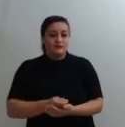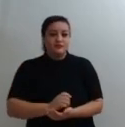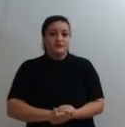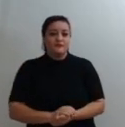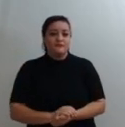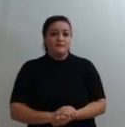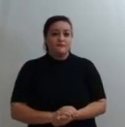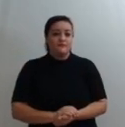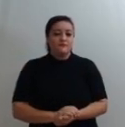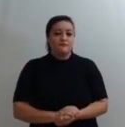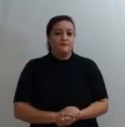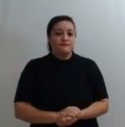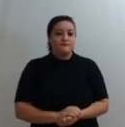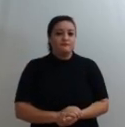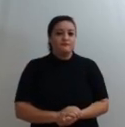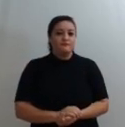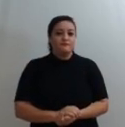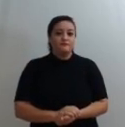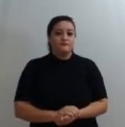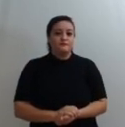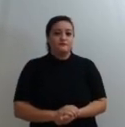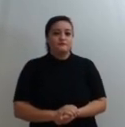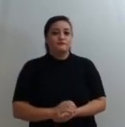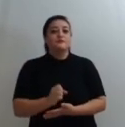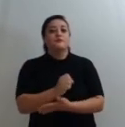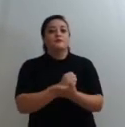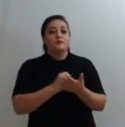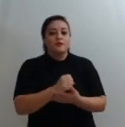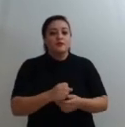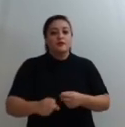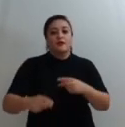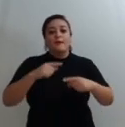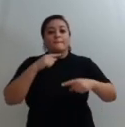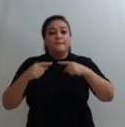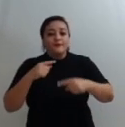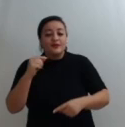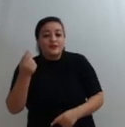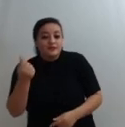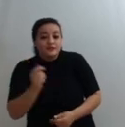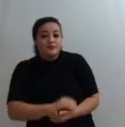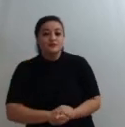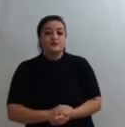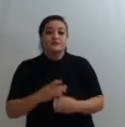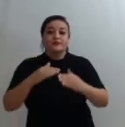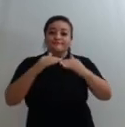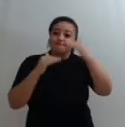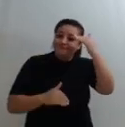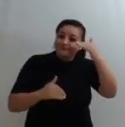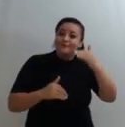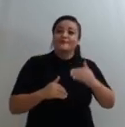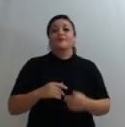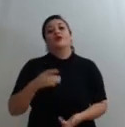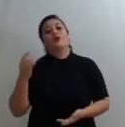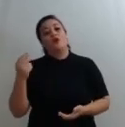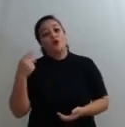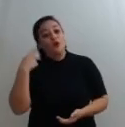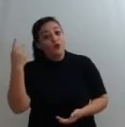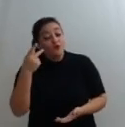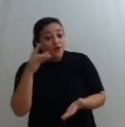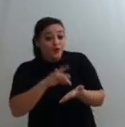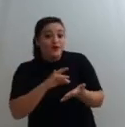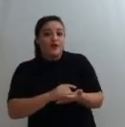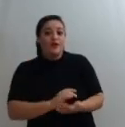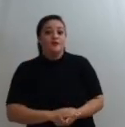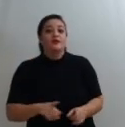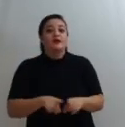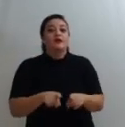movimentações financeiras atípicas consistentes em movimentação em espécie montante incompatível com o patrimônio, bem como o alto volume do registro de